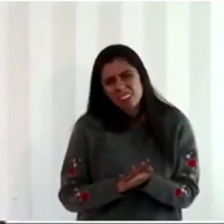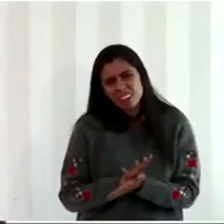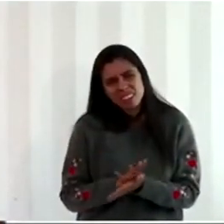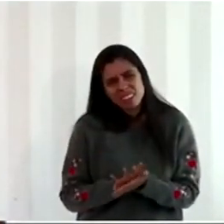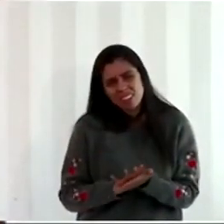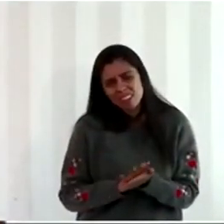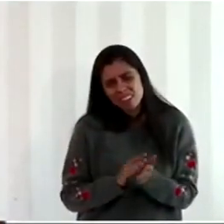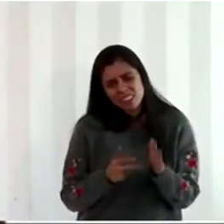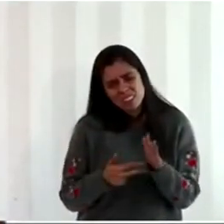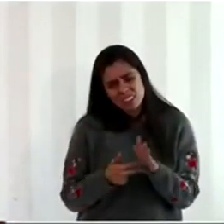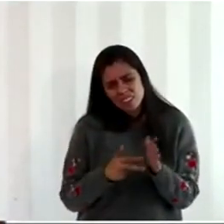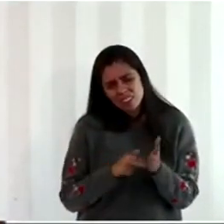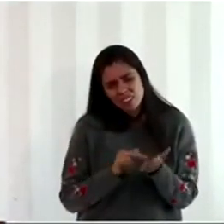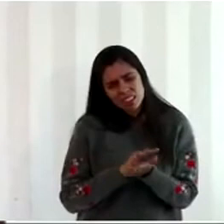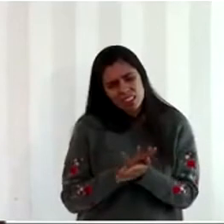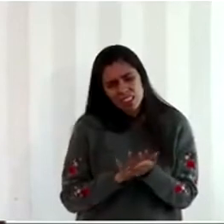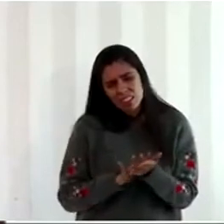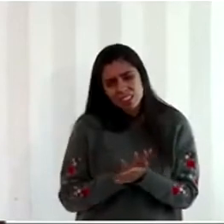de Deus, foi em vão também.